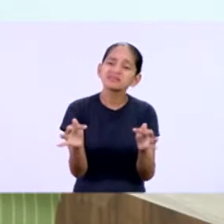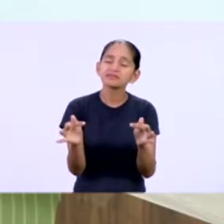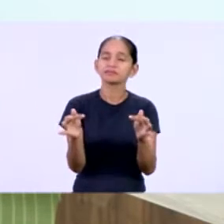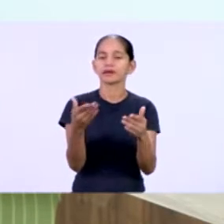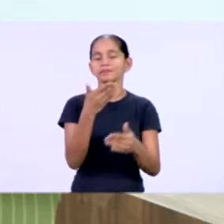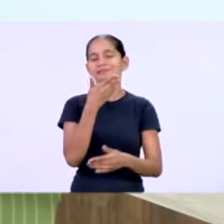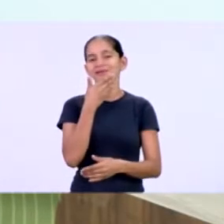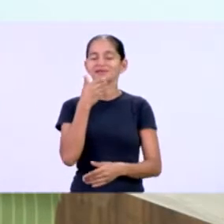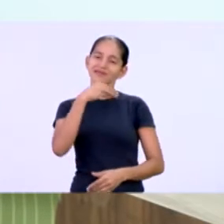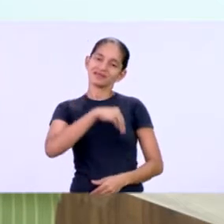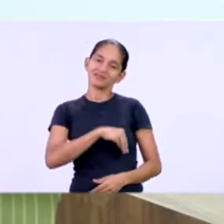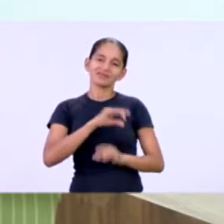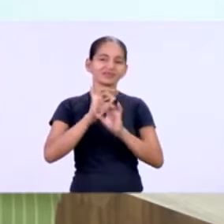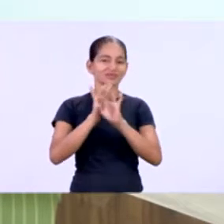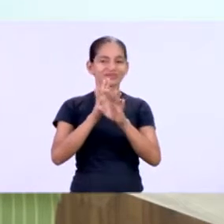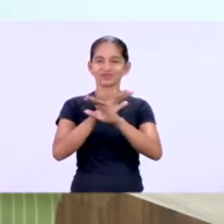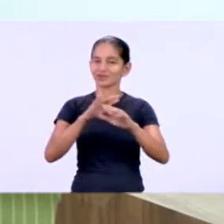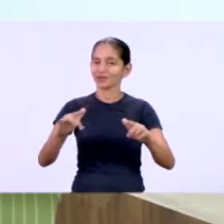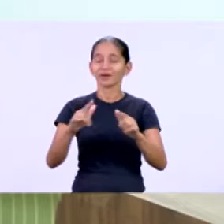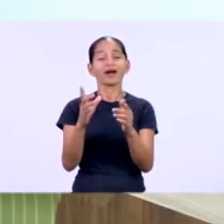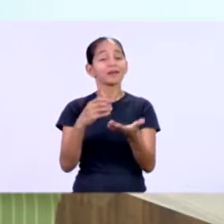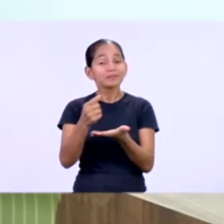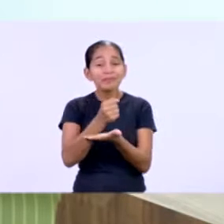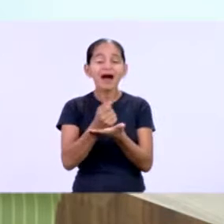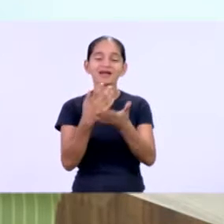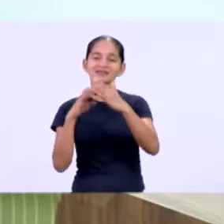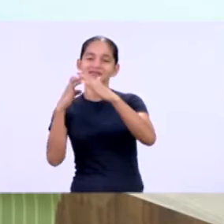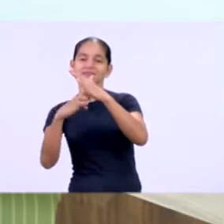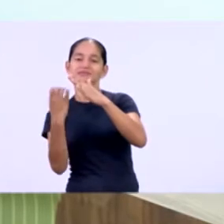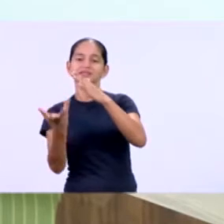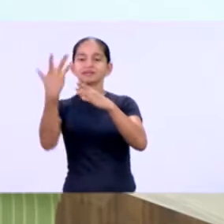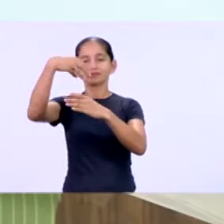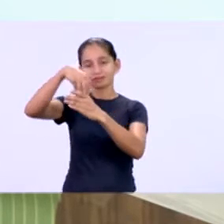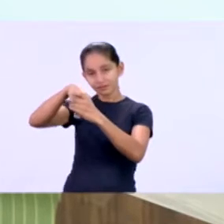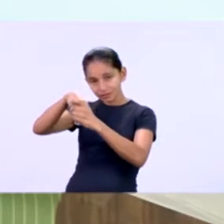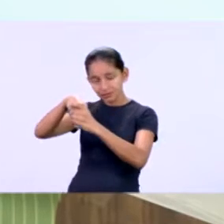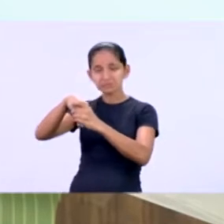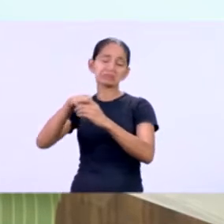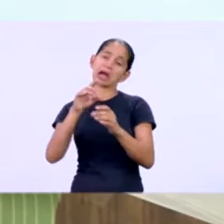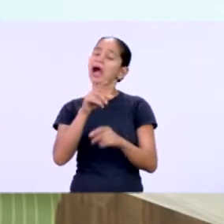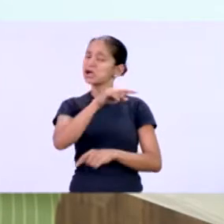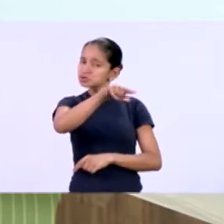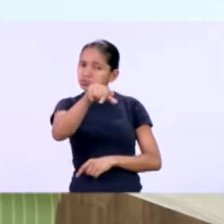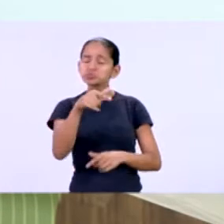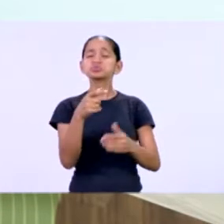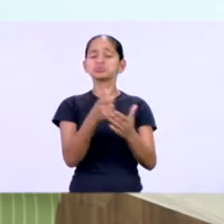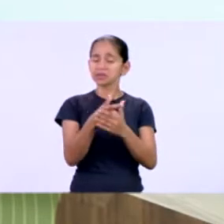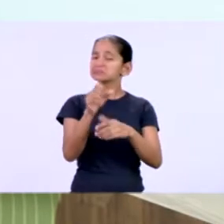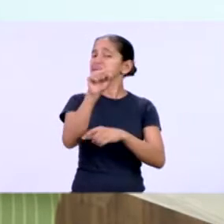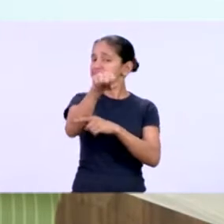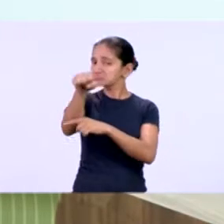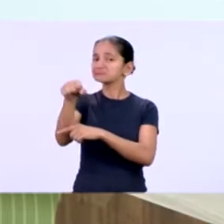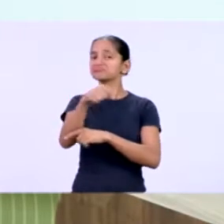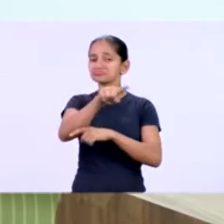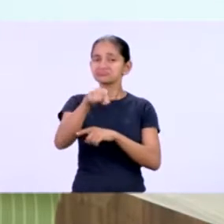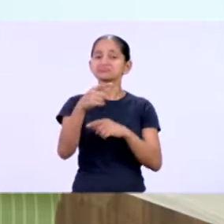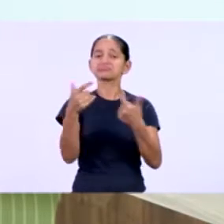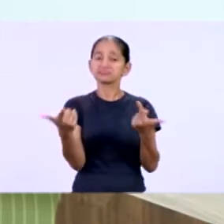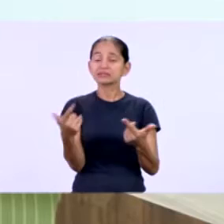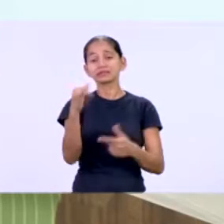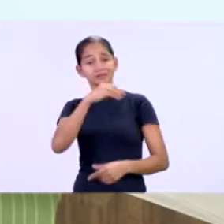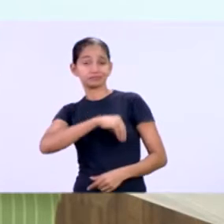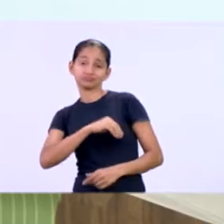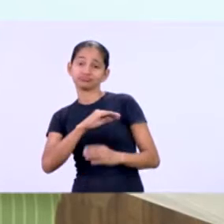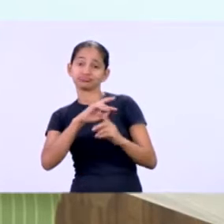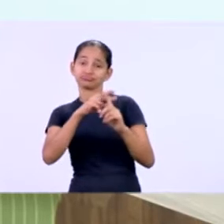a renda. Então a tributação hoje, a base está mais nas empresas, não quer dizer que você não paga indiretamente, você é quem contribui. Quanto mais aumenta